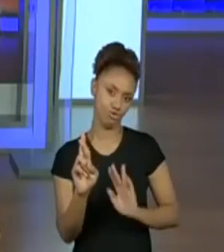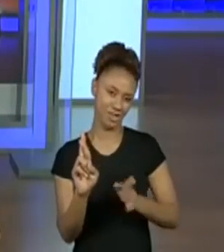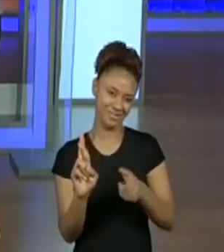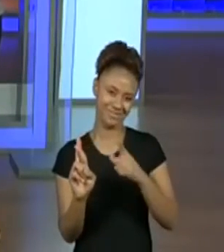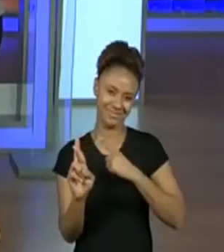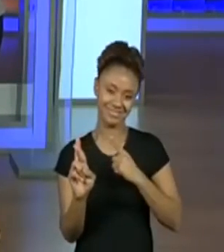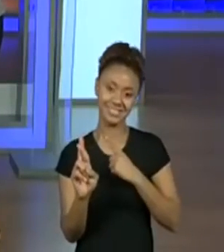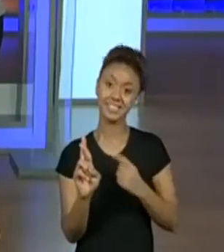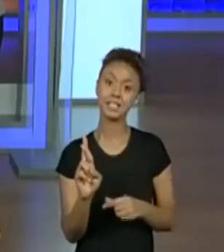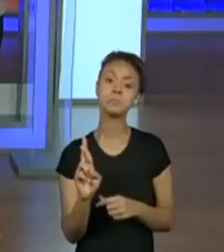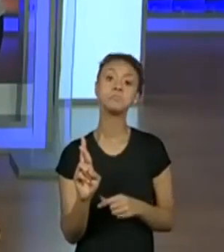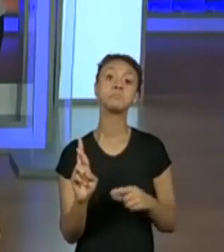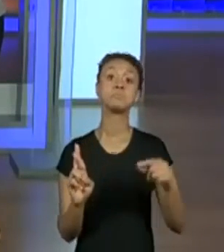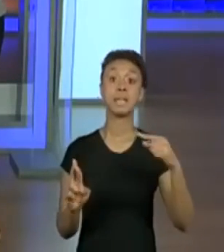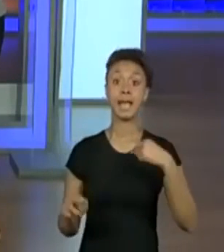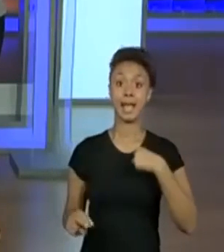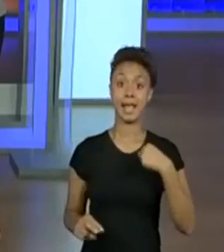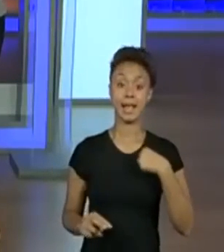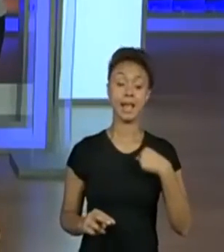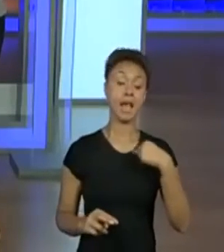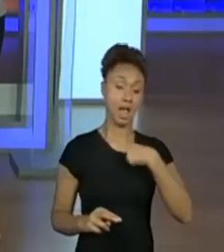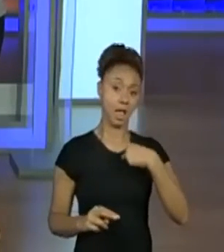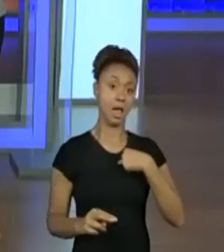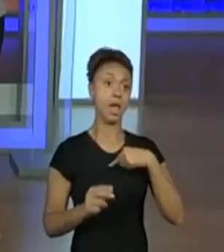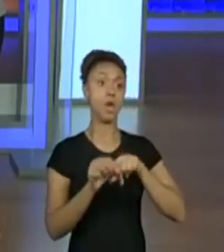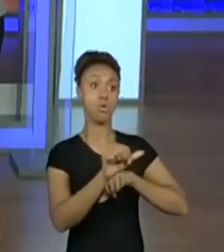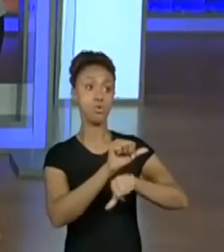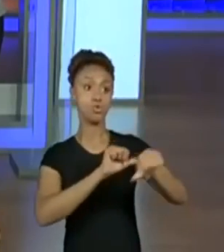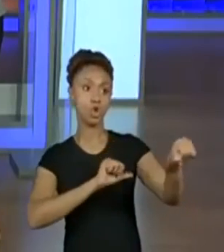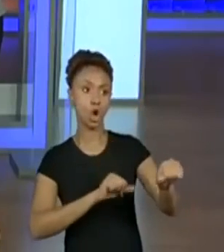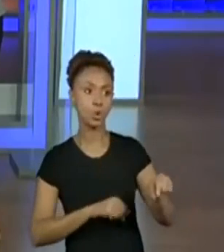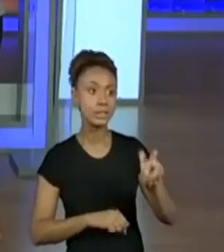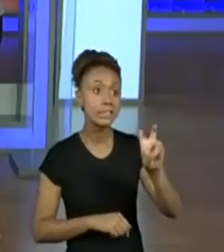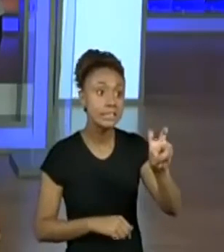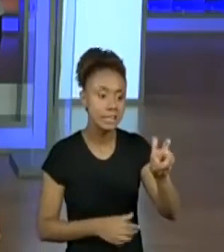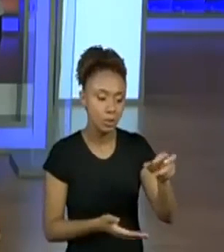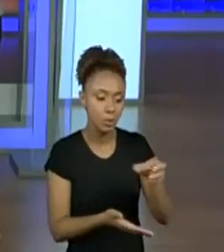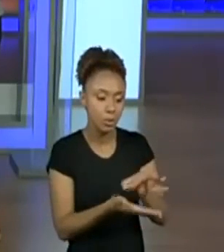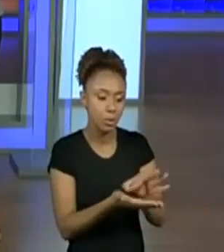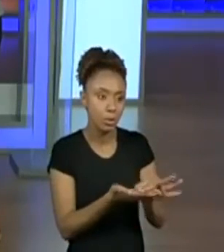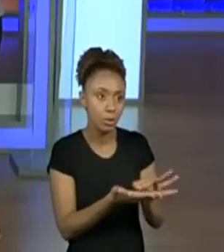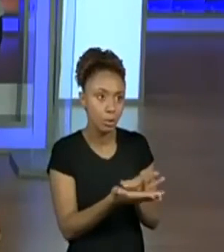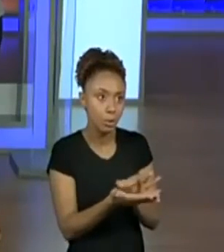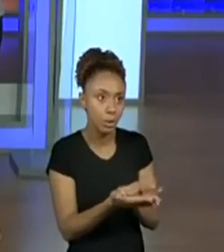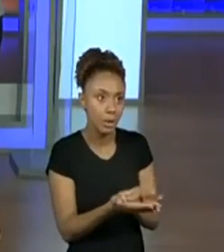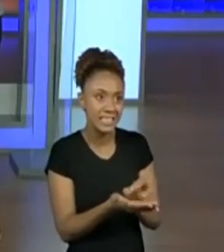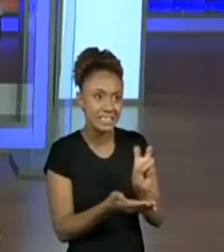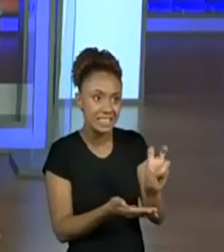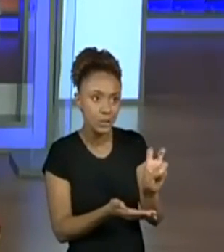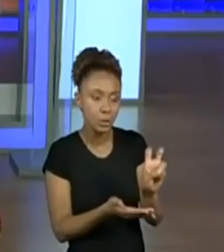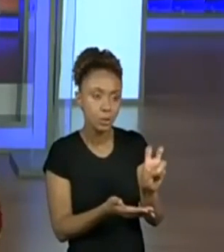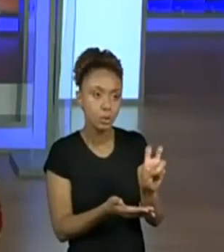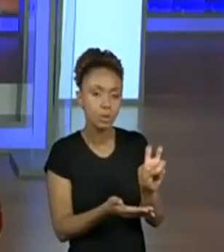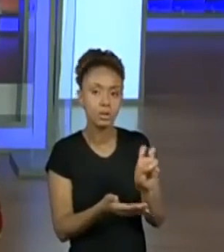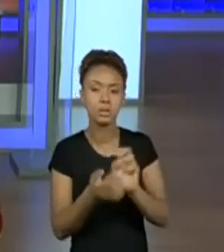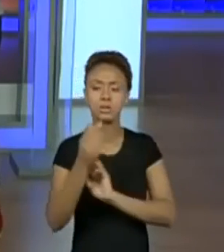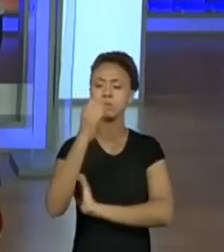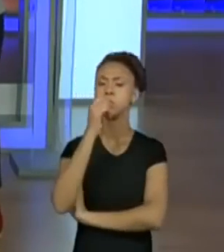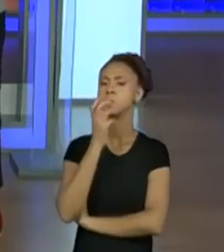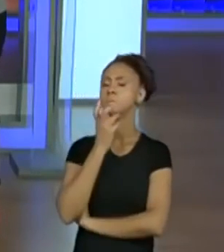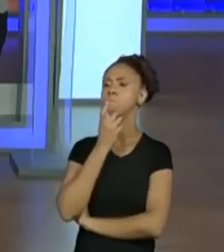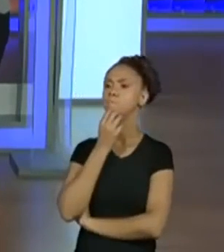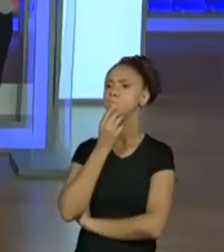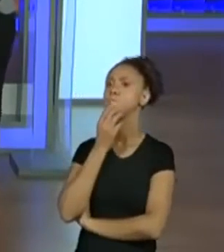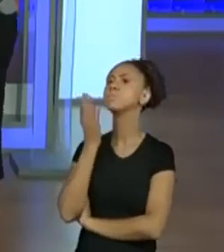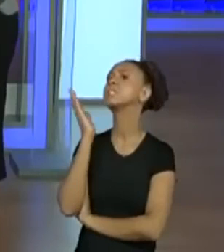E eu quisesse trocar com você por 5 moedas, você trocaria? essa moeda de R$1 por 5 moedas, mas